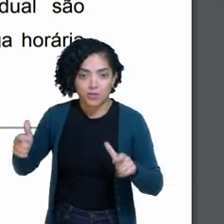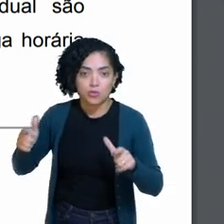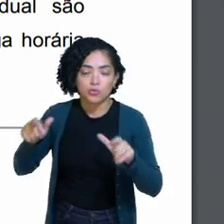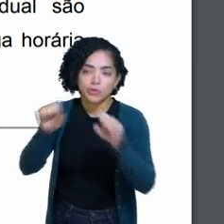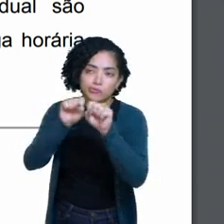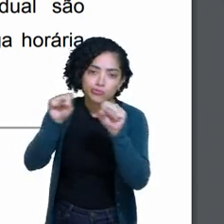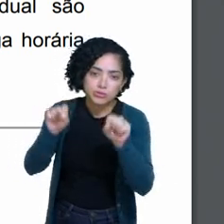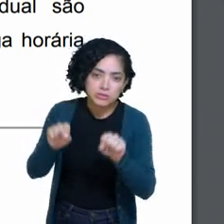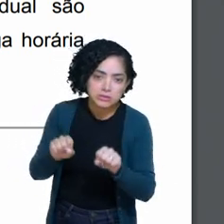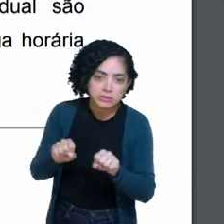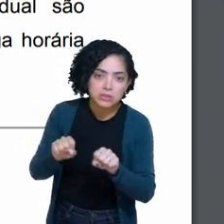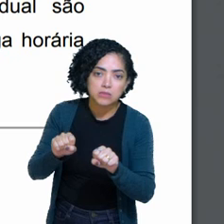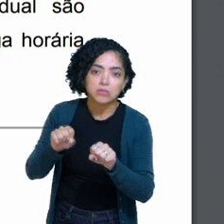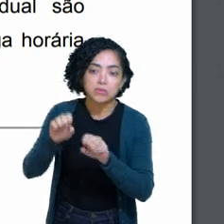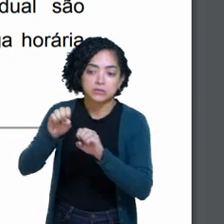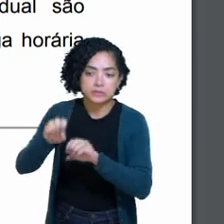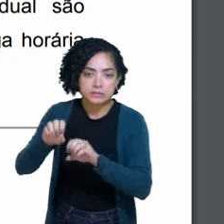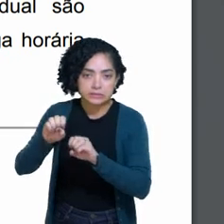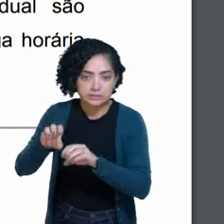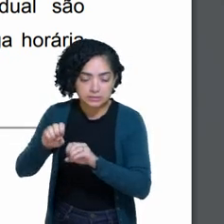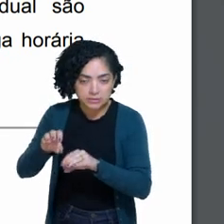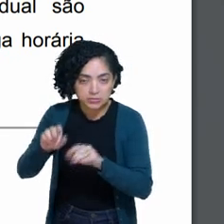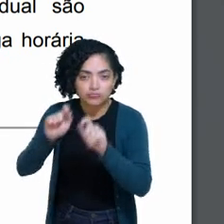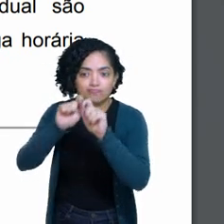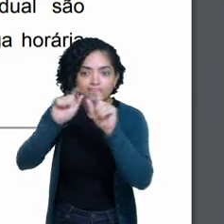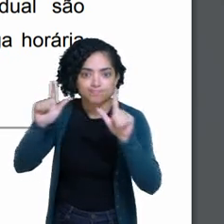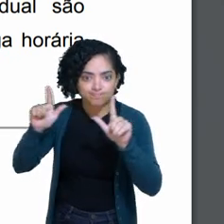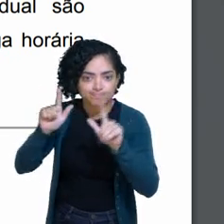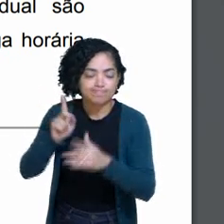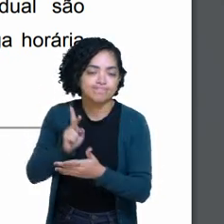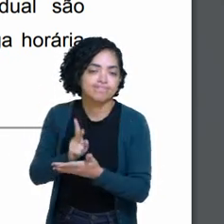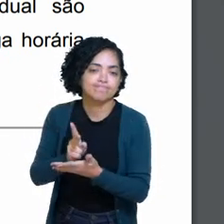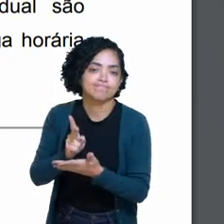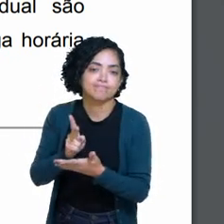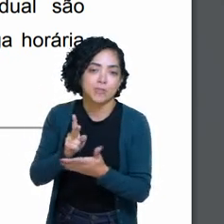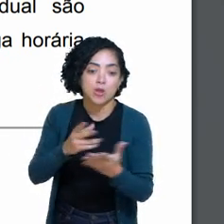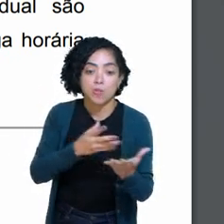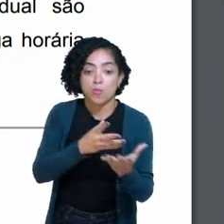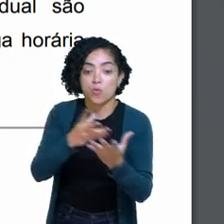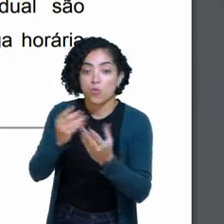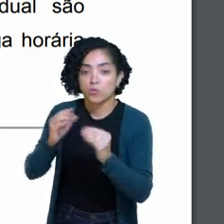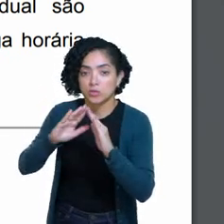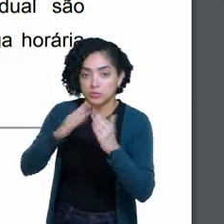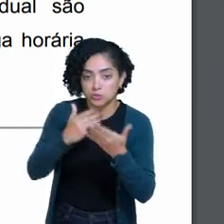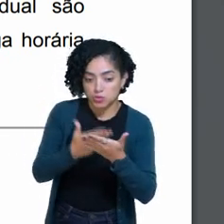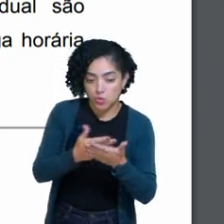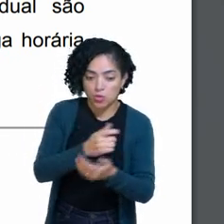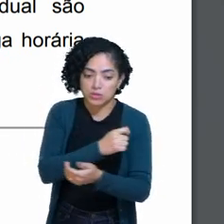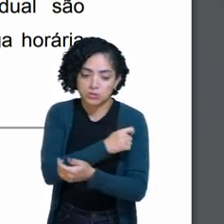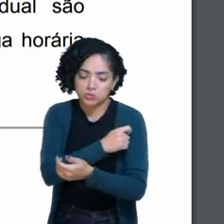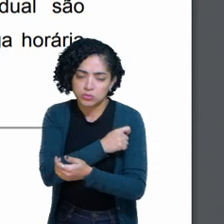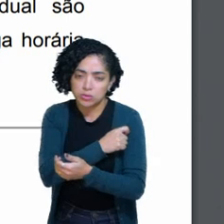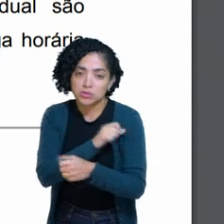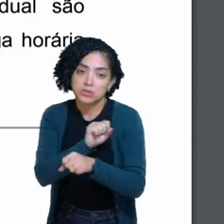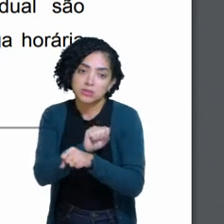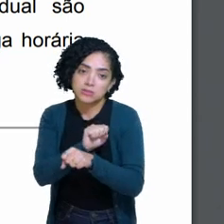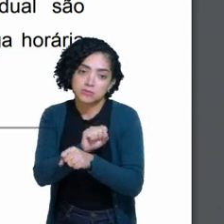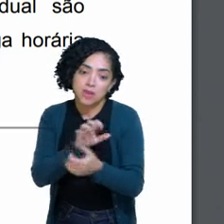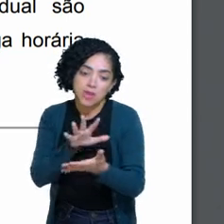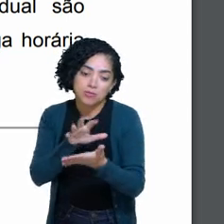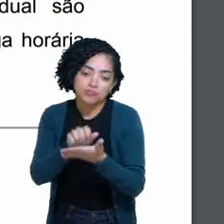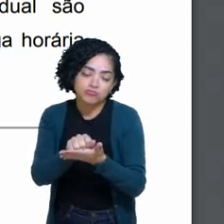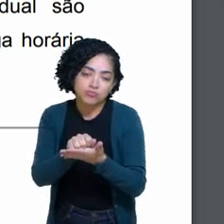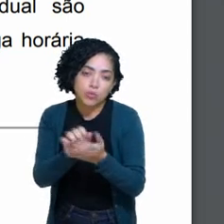ensino Continua alarmante em muitas escolas estudantes ainda aguardam o preenchimento